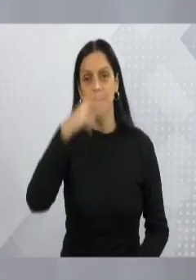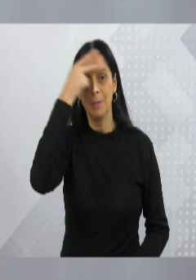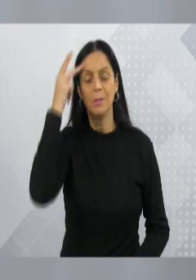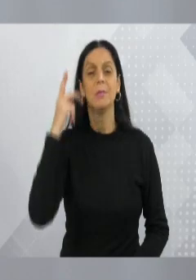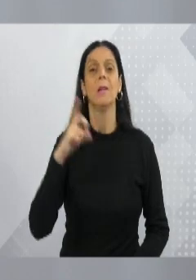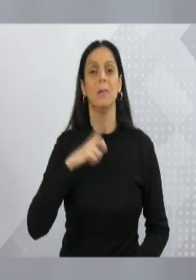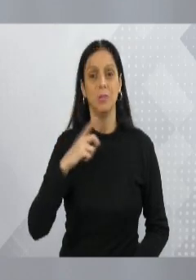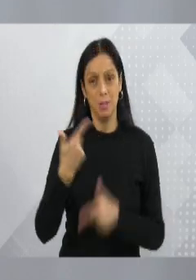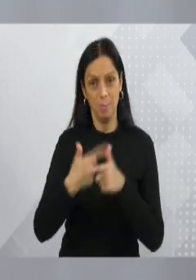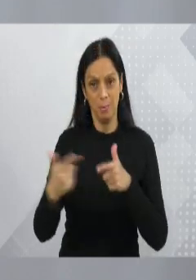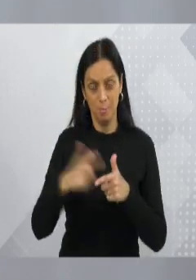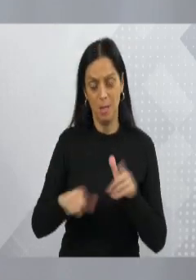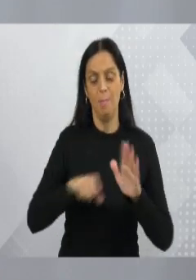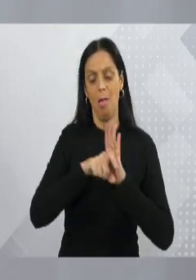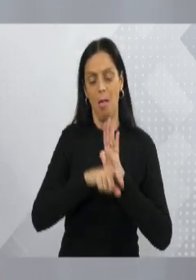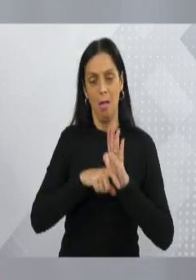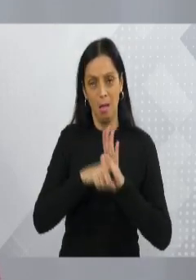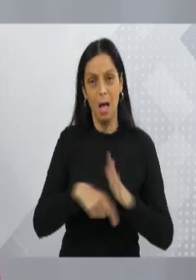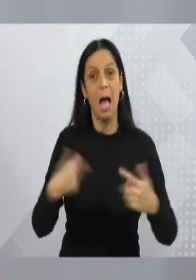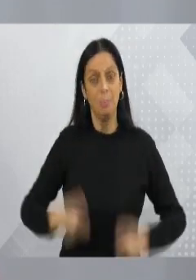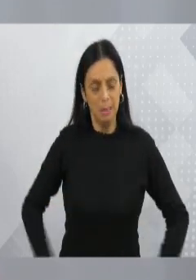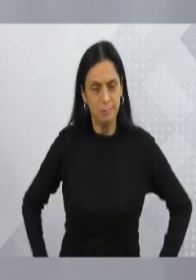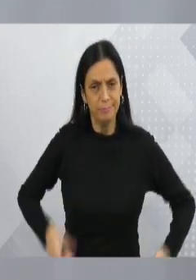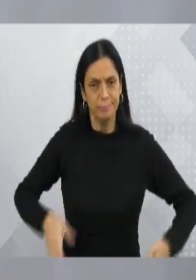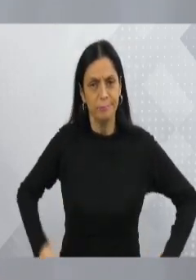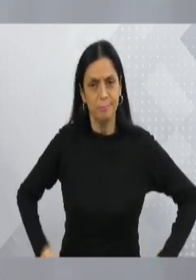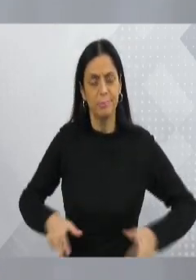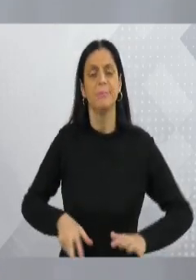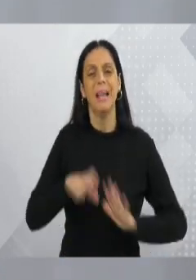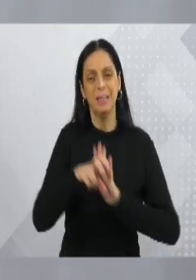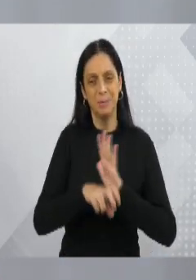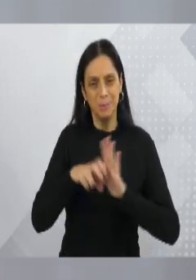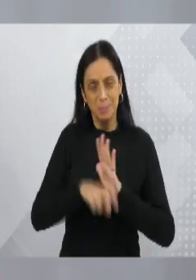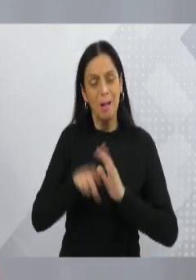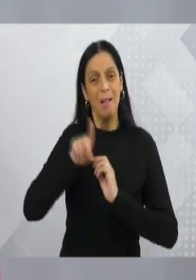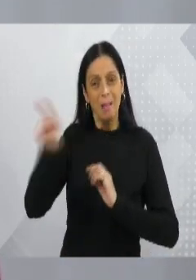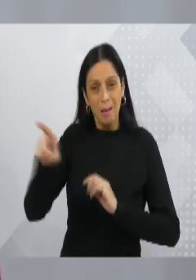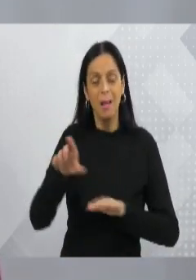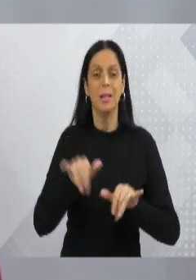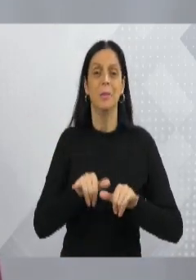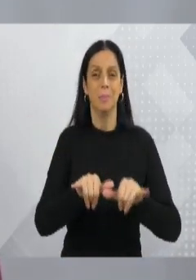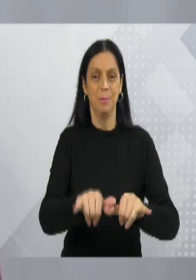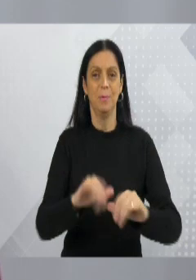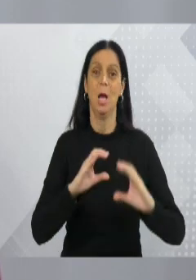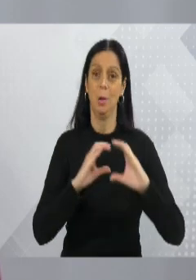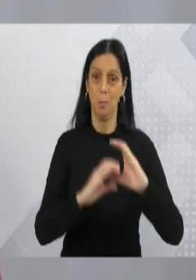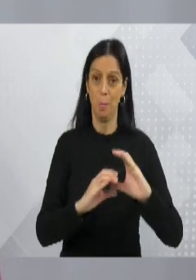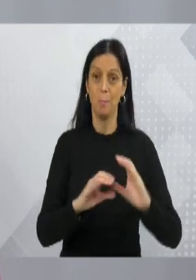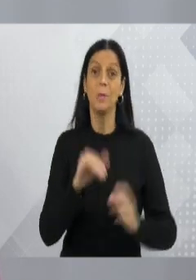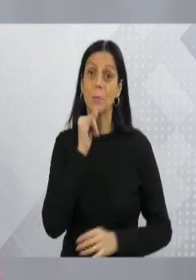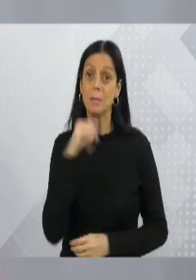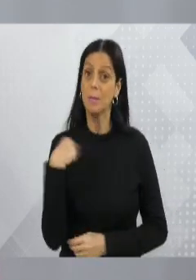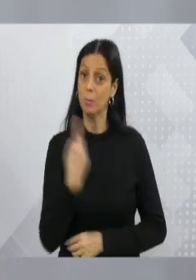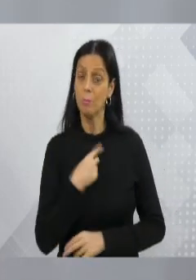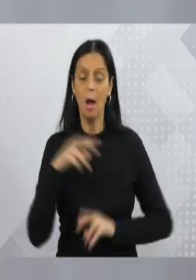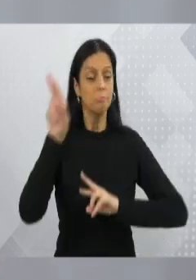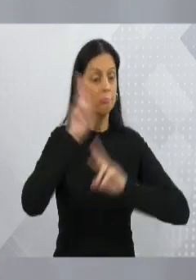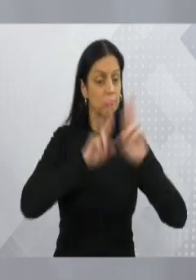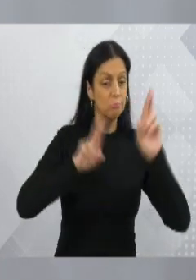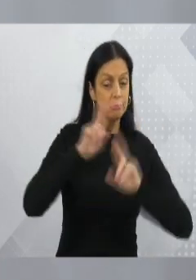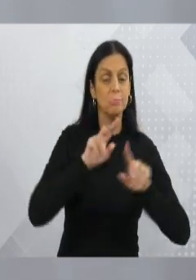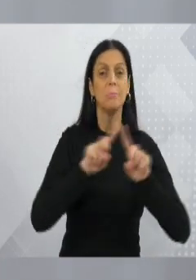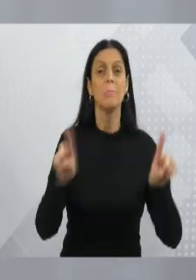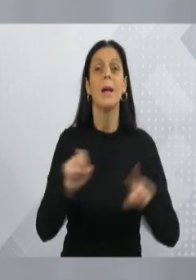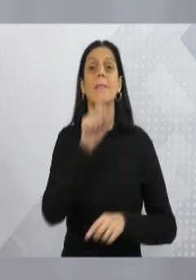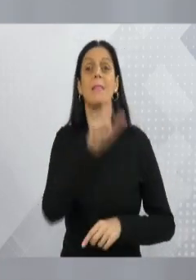cadeirante poder trabalhar ali na Cooper foi feito Parabéns Obrigado desde que ele tem que fazer a gente faz essa parte de fiscaliza mas as políticas públicas tem que ser construída por esta